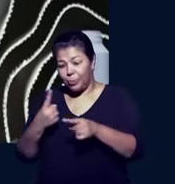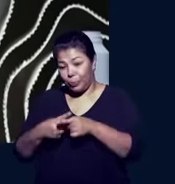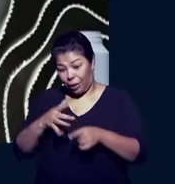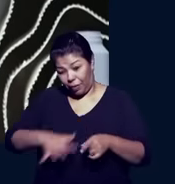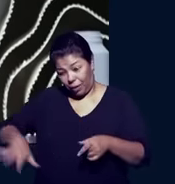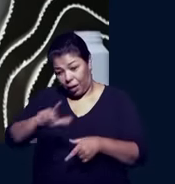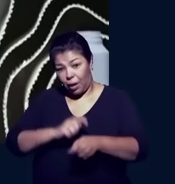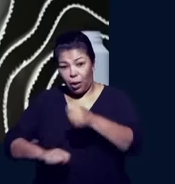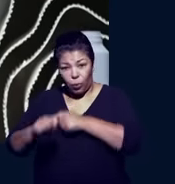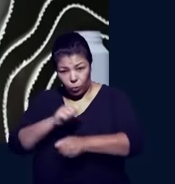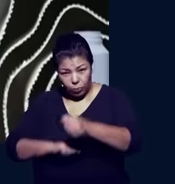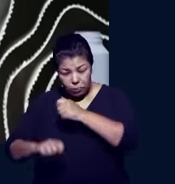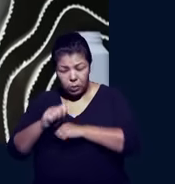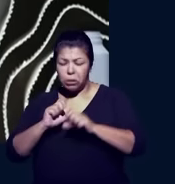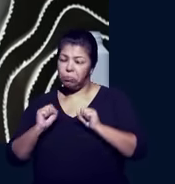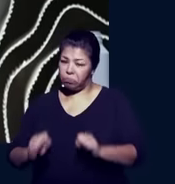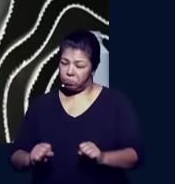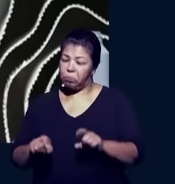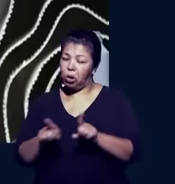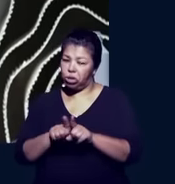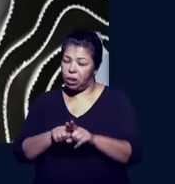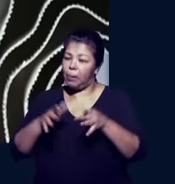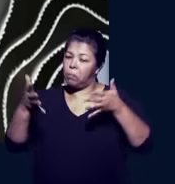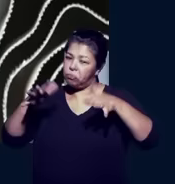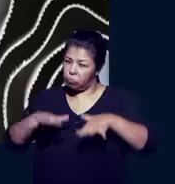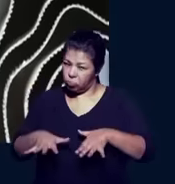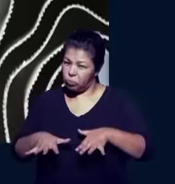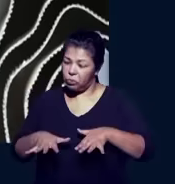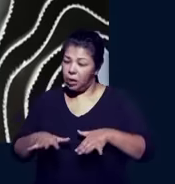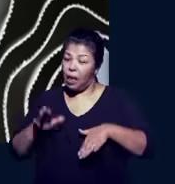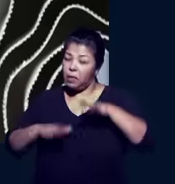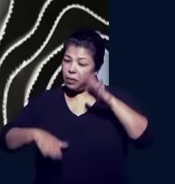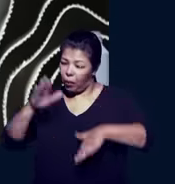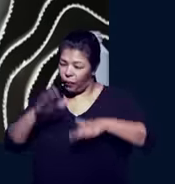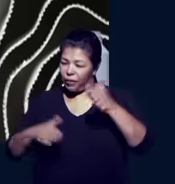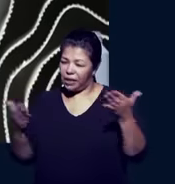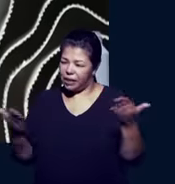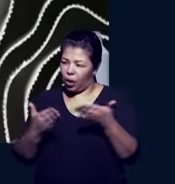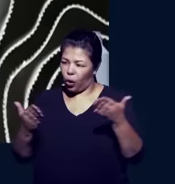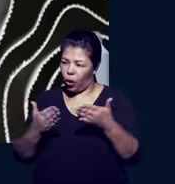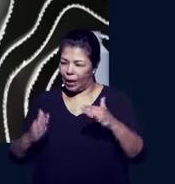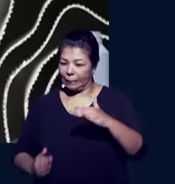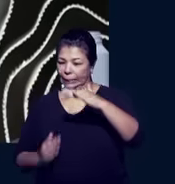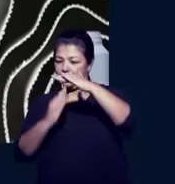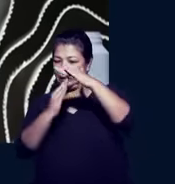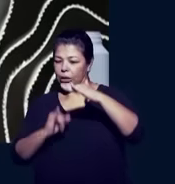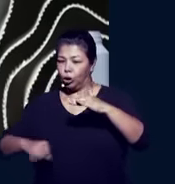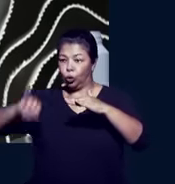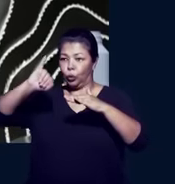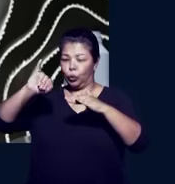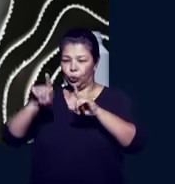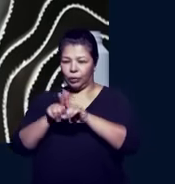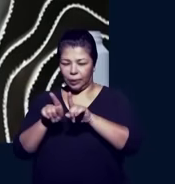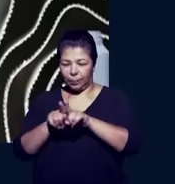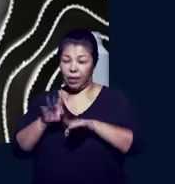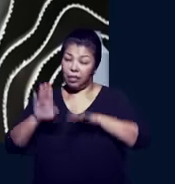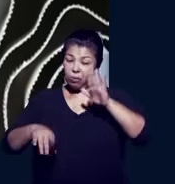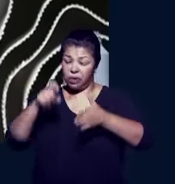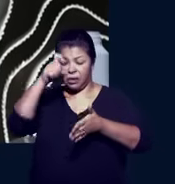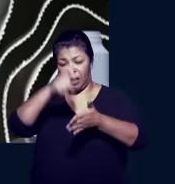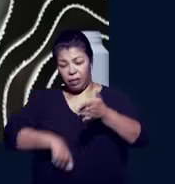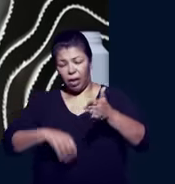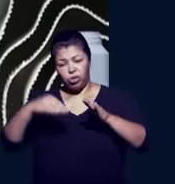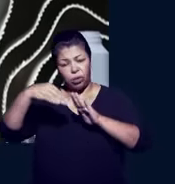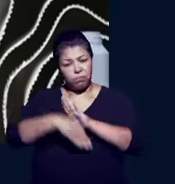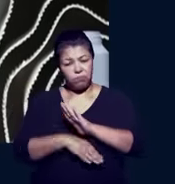desaceleração à frente ou seja tudo isso para dizer que talvez esse Pico do juros talvez a taxa não caia tão rápido mas esse pico a